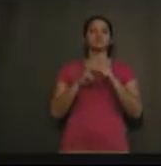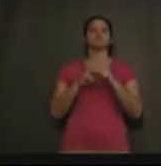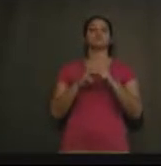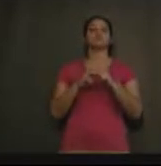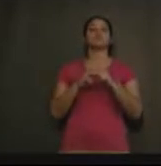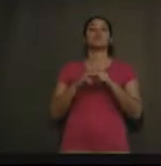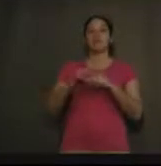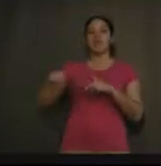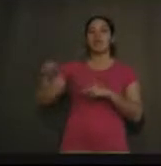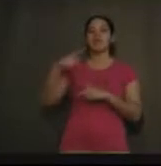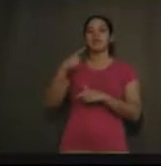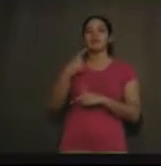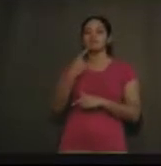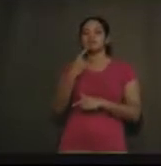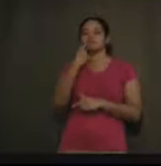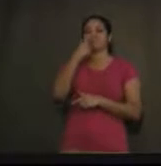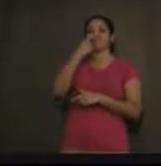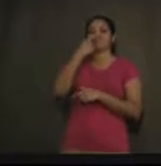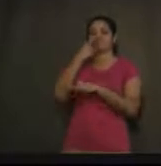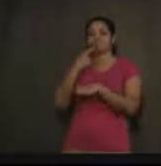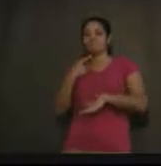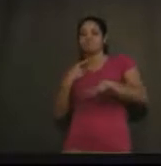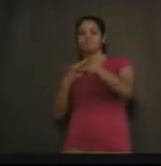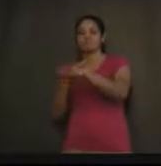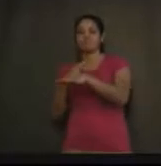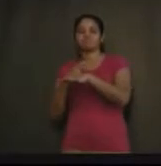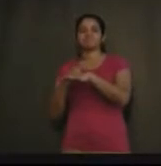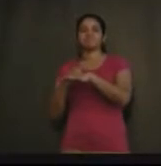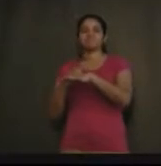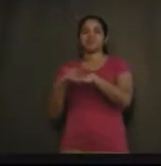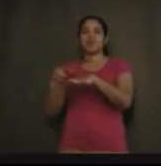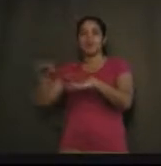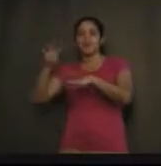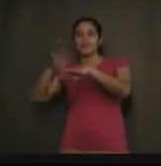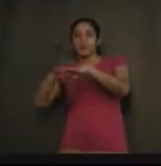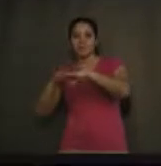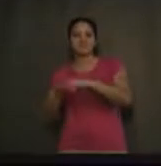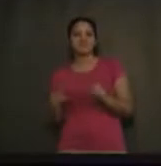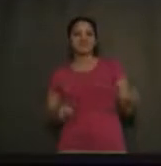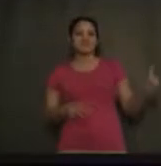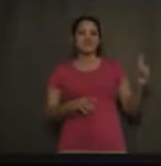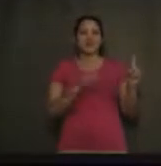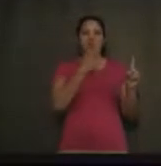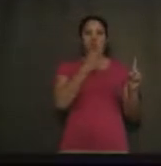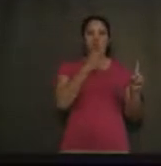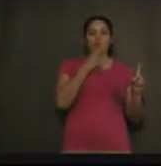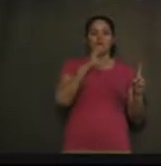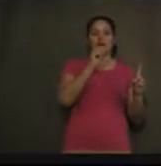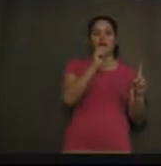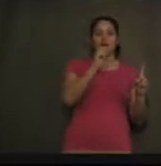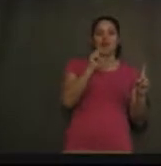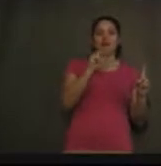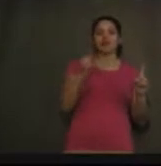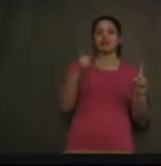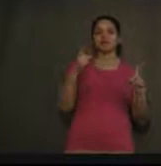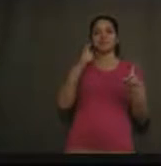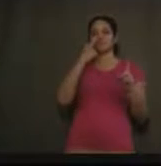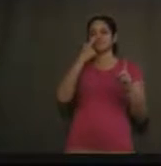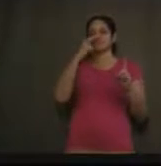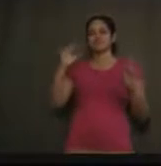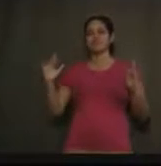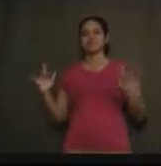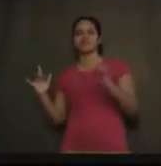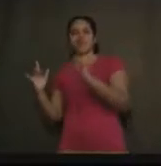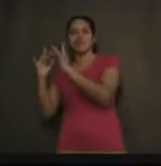pelo patrocínio original do rei, se tornou e ainda é uma das revistas mais prestigiosas do mundo da matemática, uma